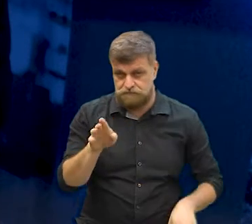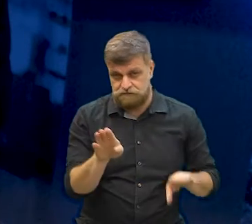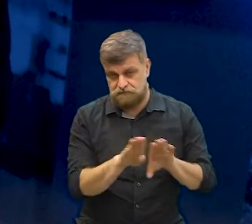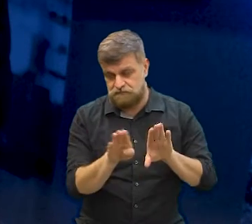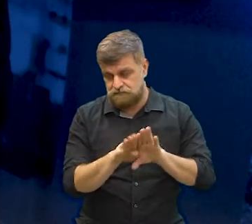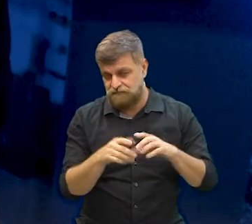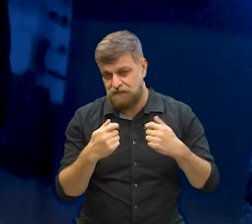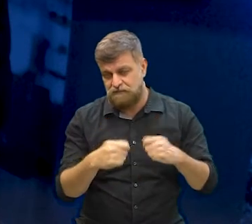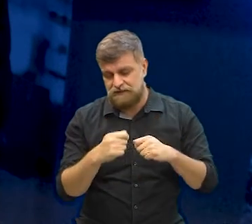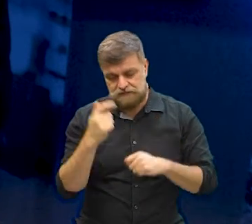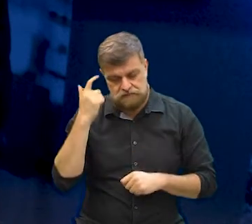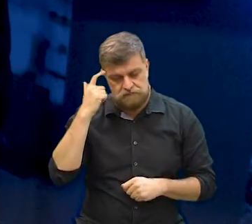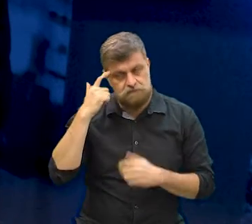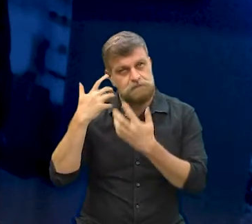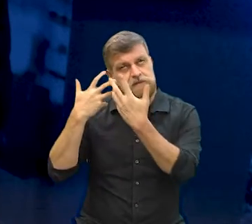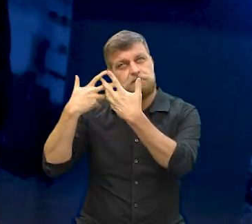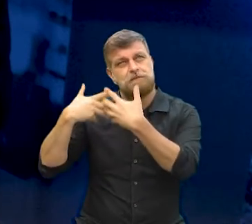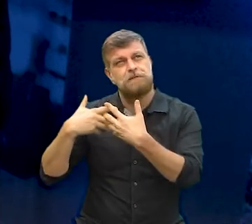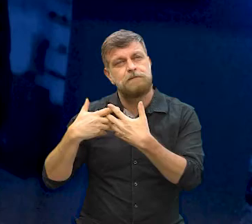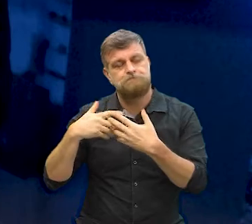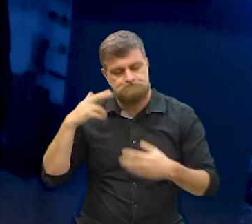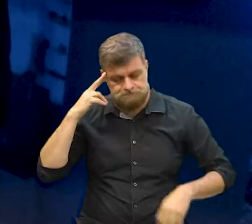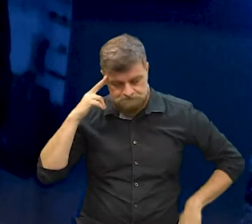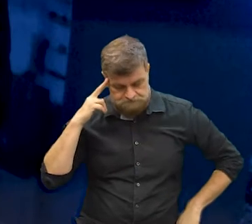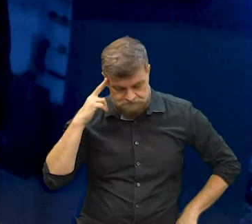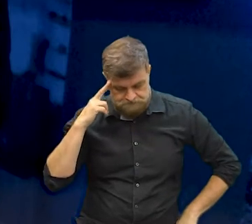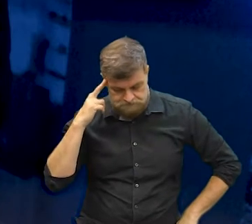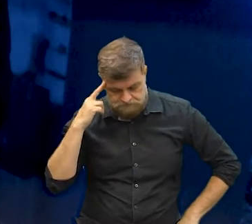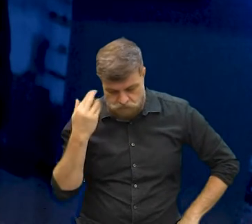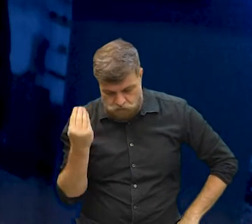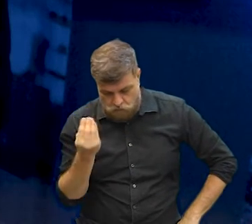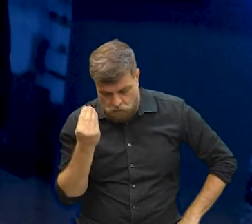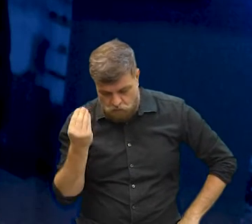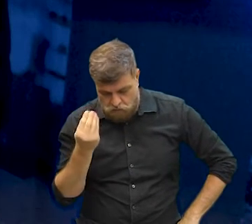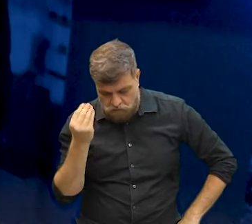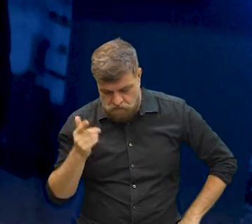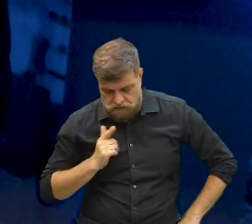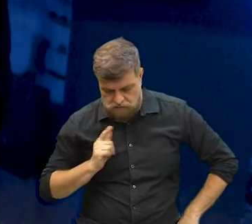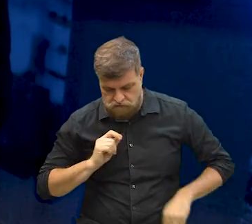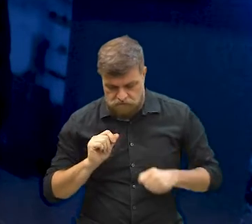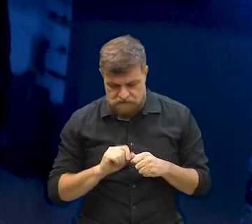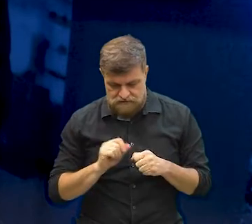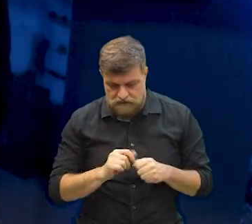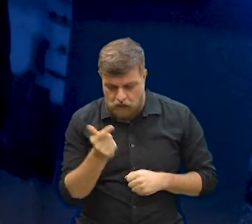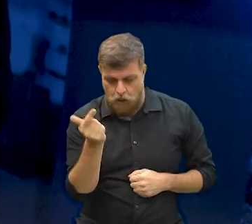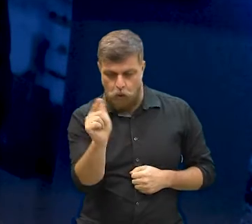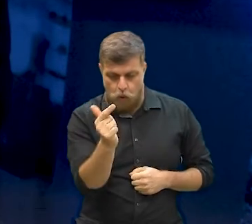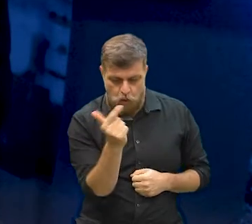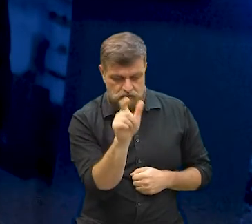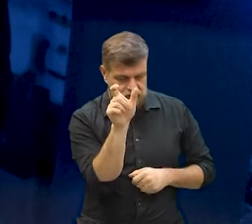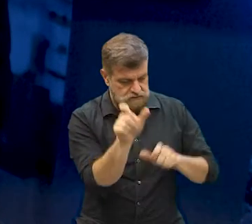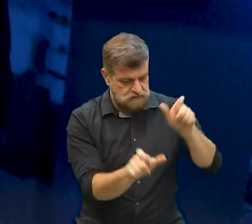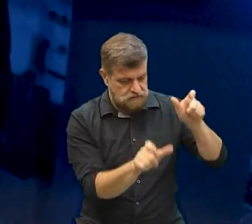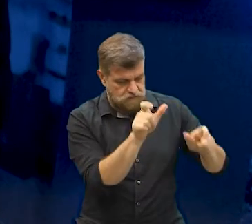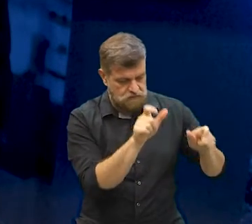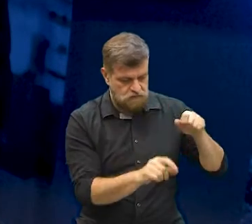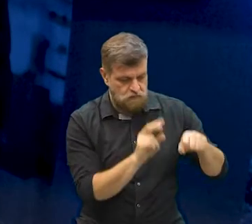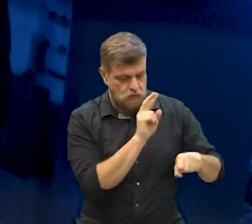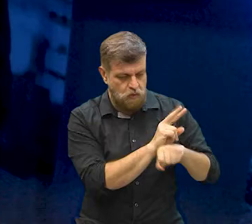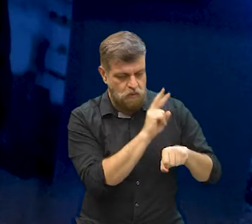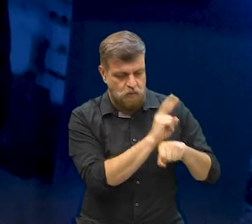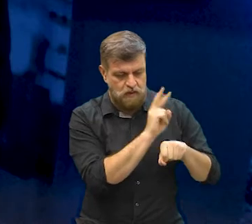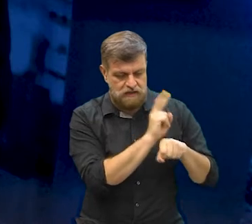também tiveram então que pensar: olha, como eu vou formatar no ponto em que outras pessoas